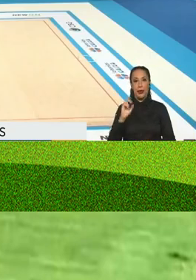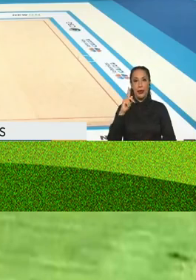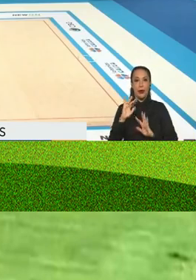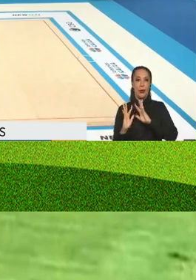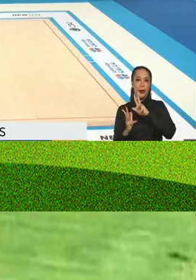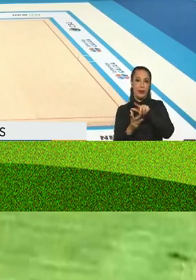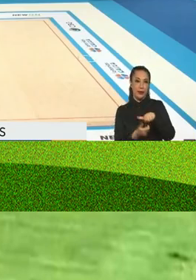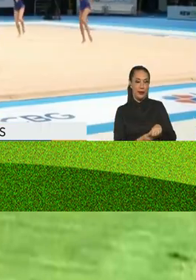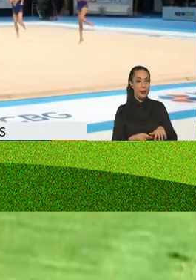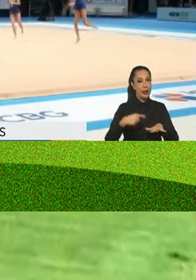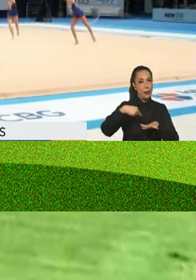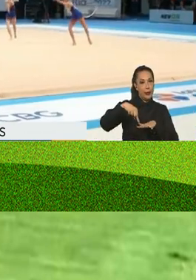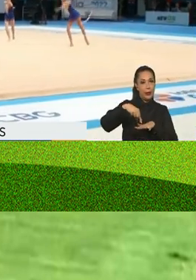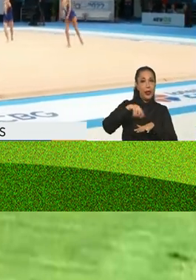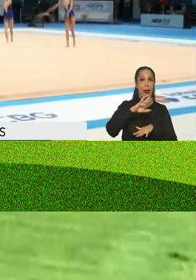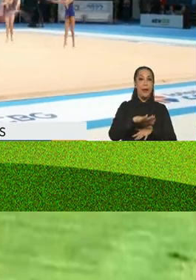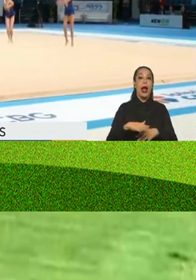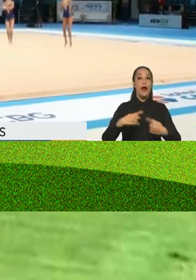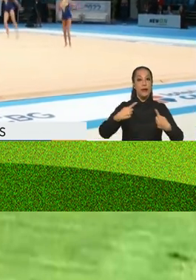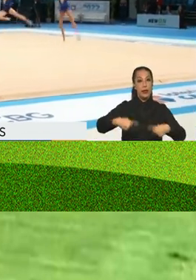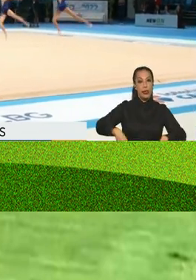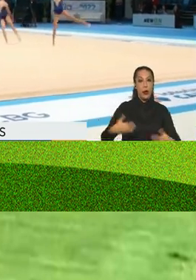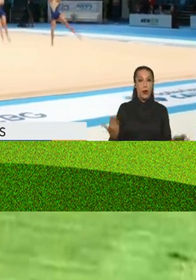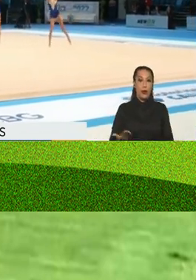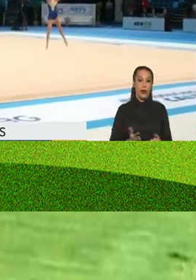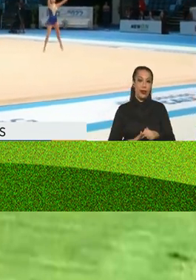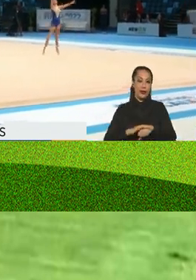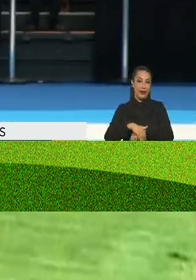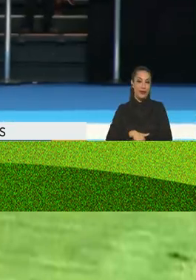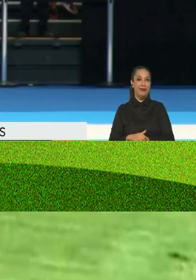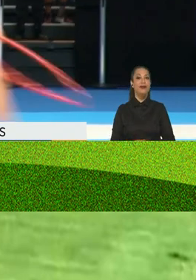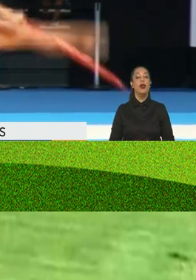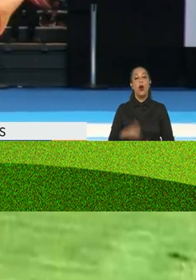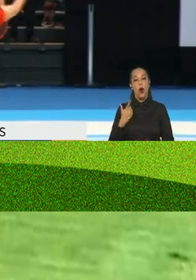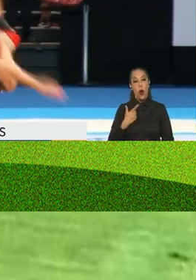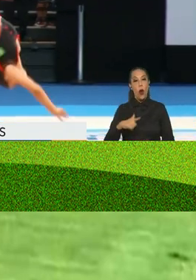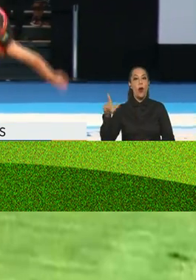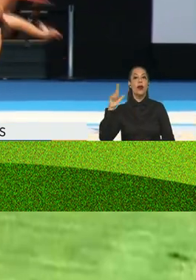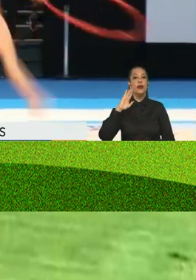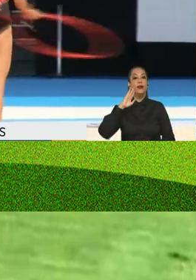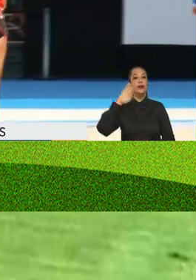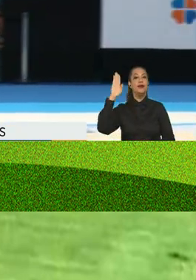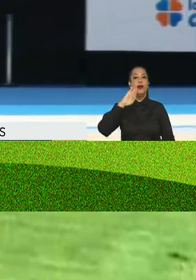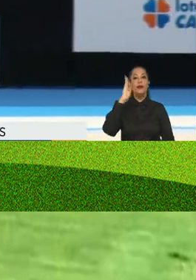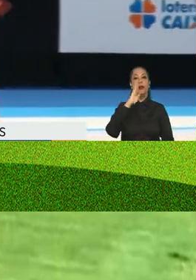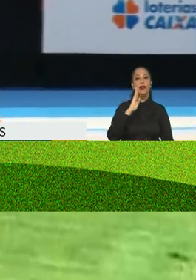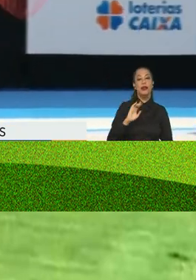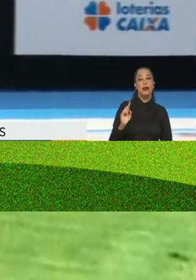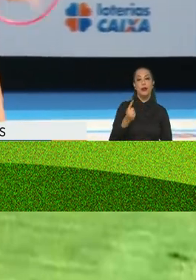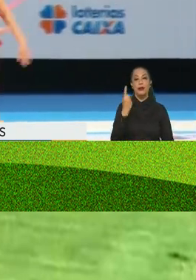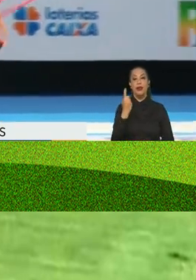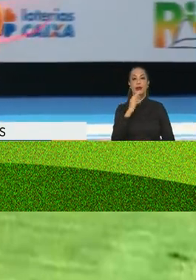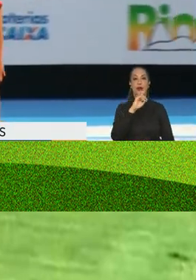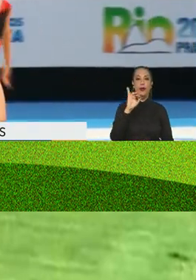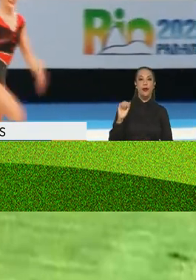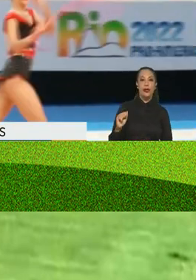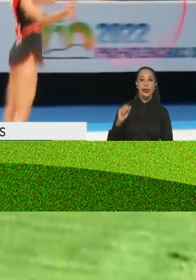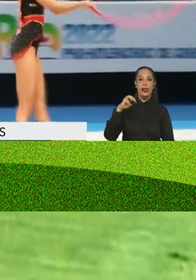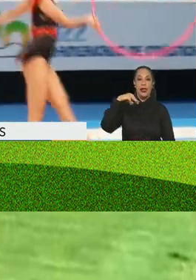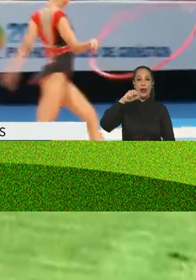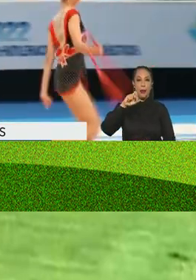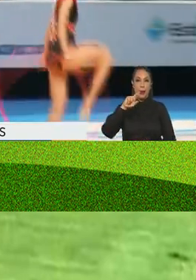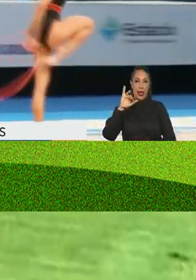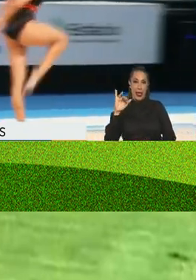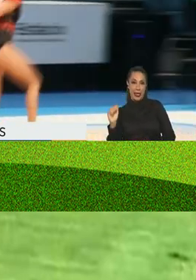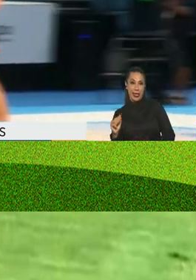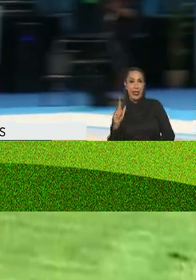competição do Pan-Americano de Ginásticas Rítmicas no Parque Olímpico do Rio de Janeiro. Algumas modalidades acabaram